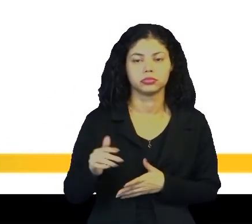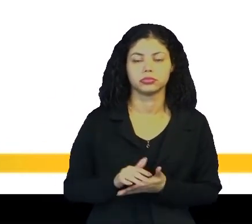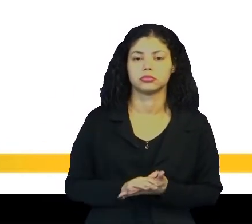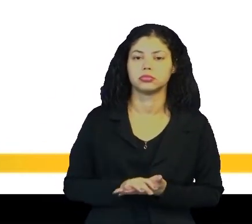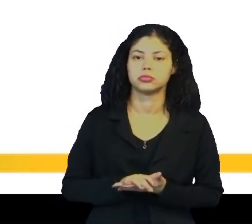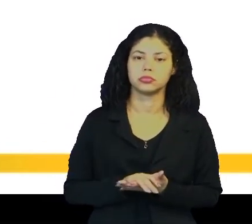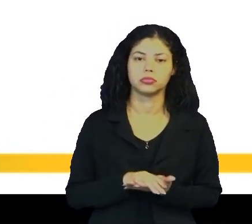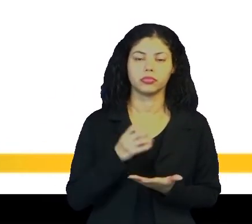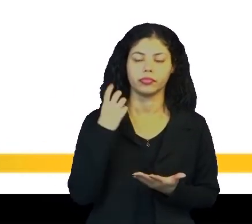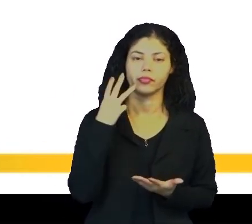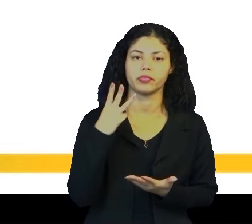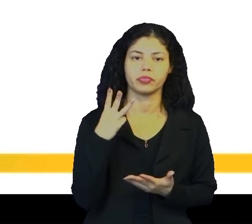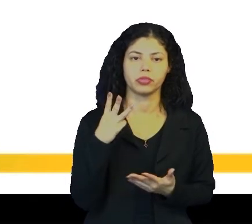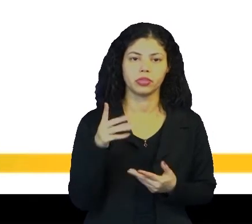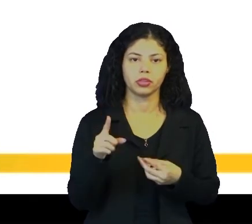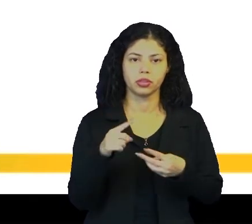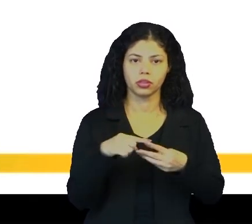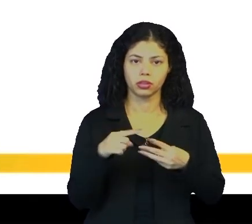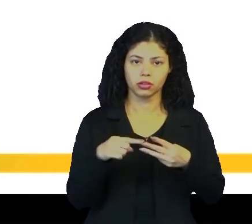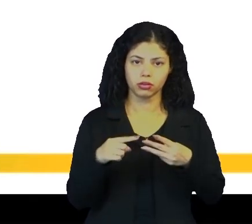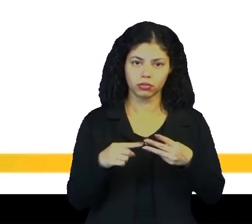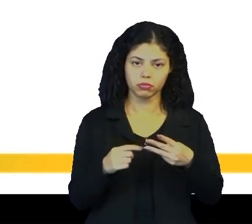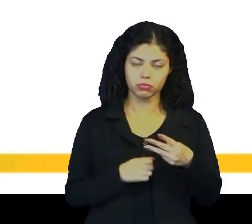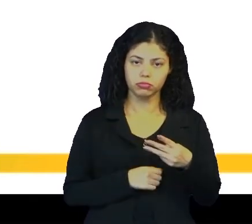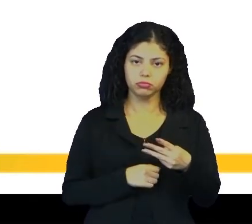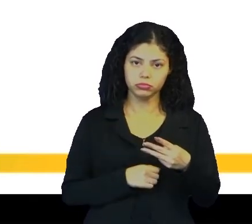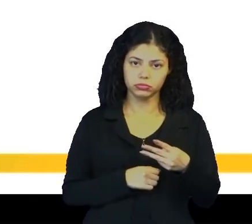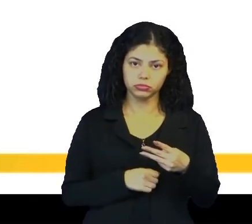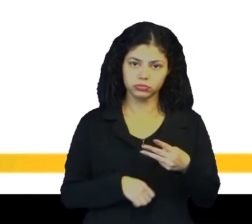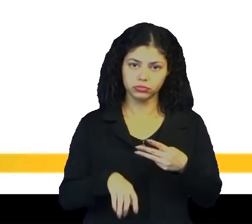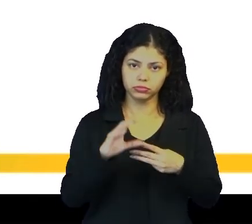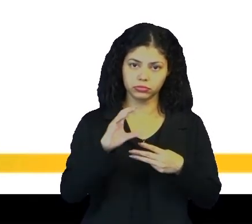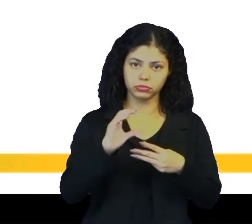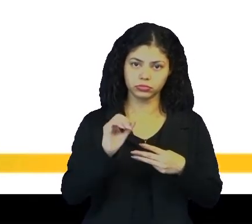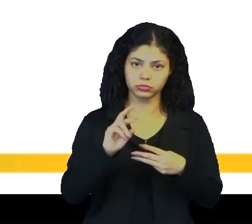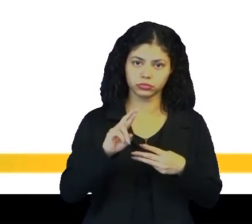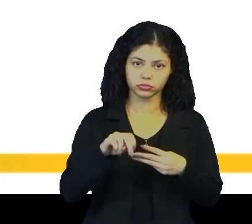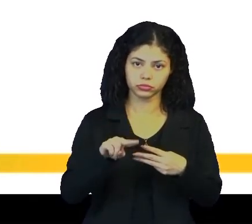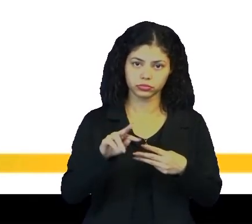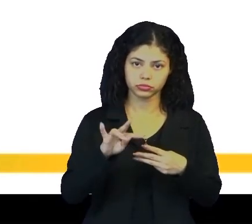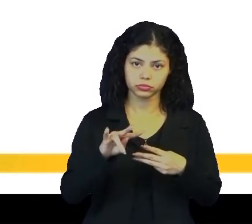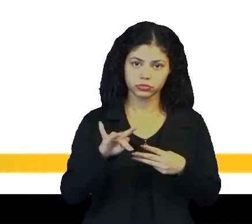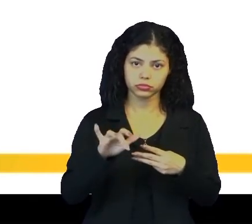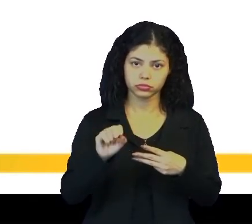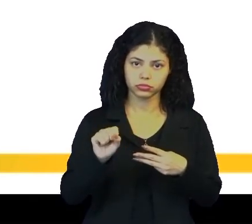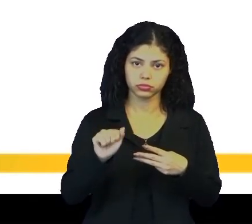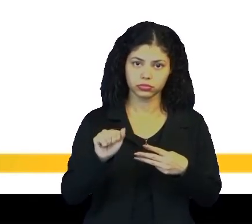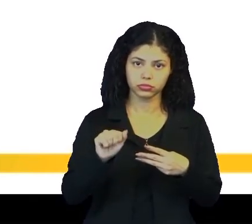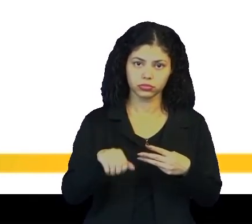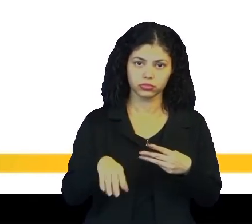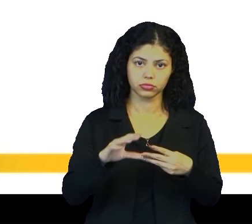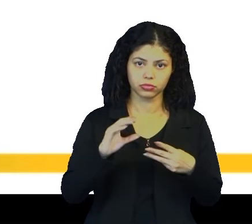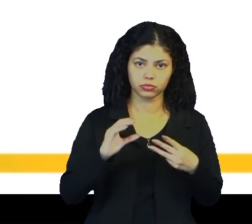temos 3 tipos de classificação, como nós vimos, né? As conjunções coordenativas,